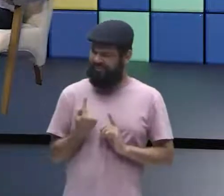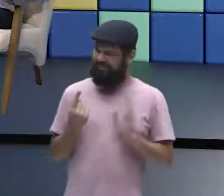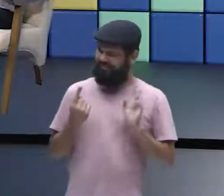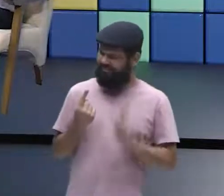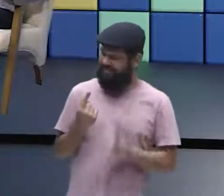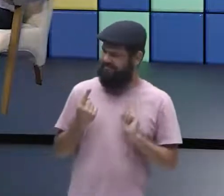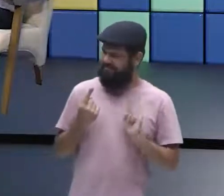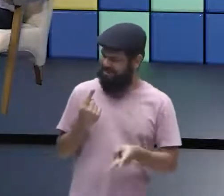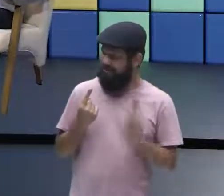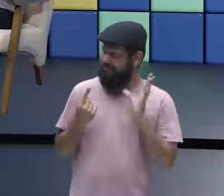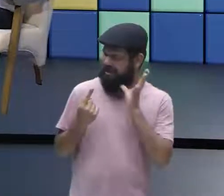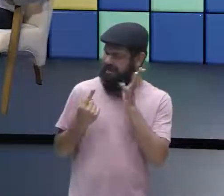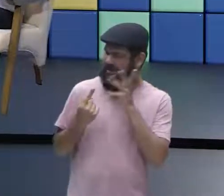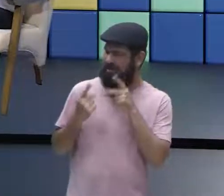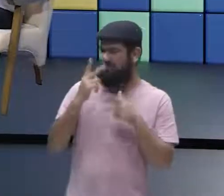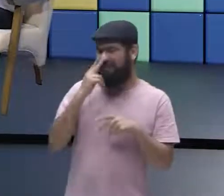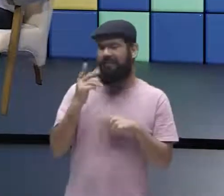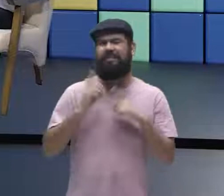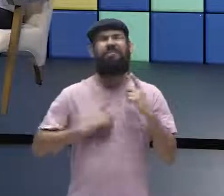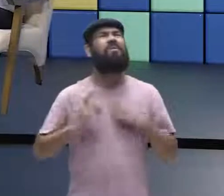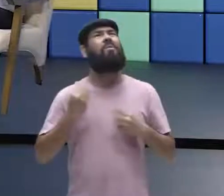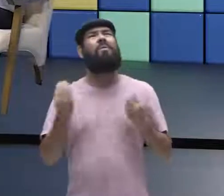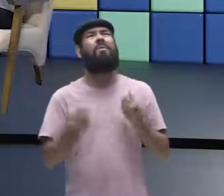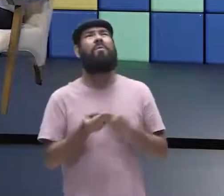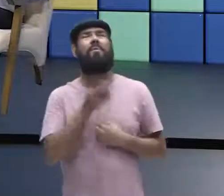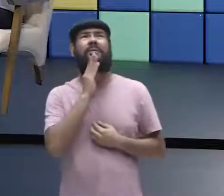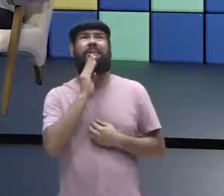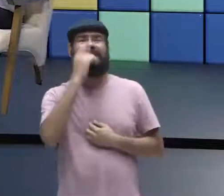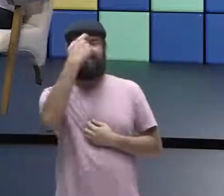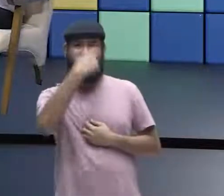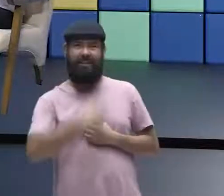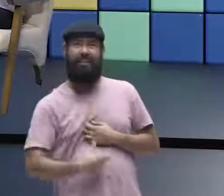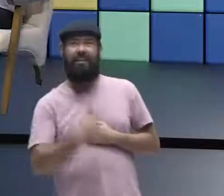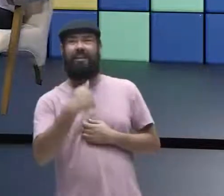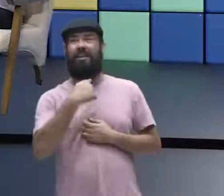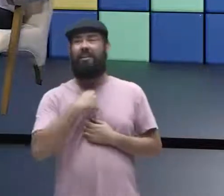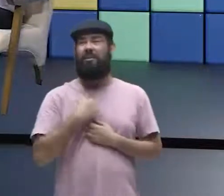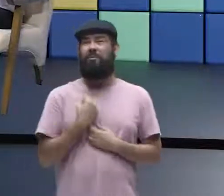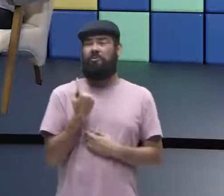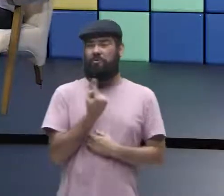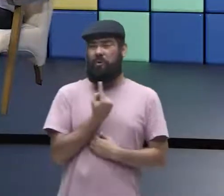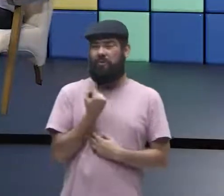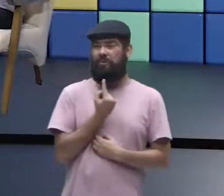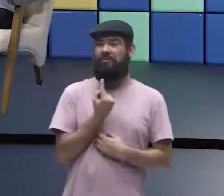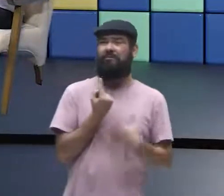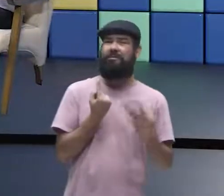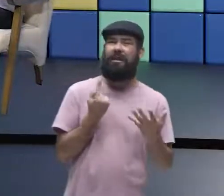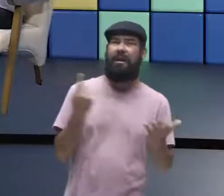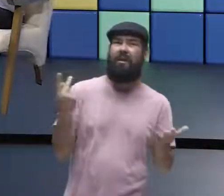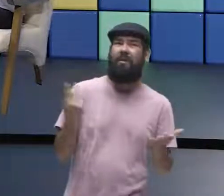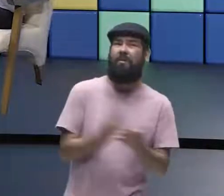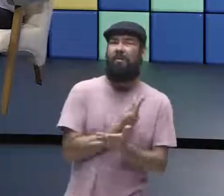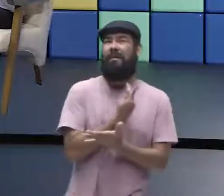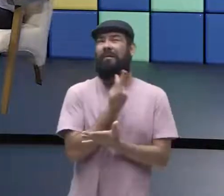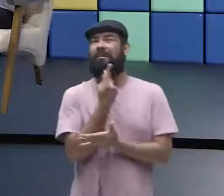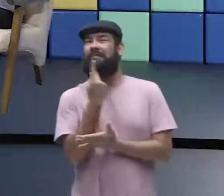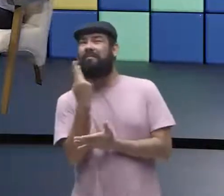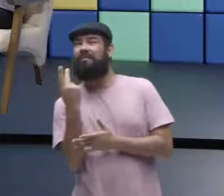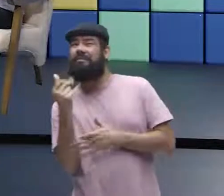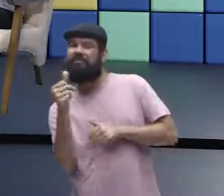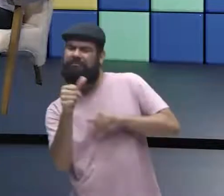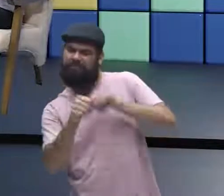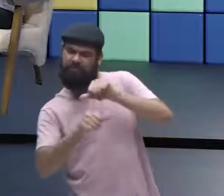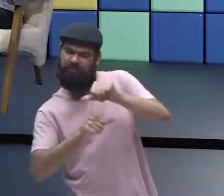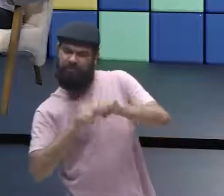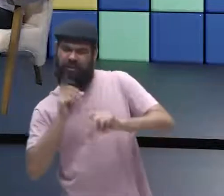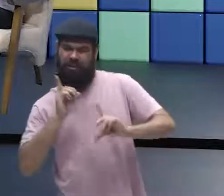só. E quando que a gente pode entender, Leilane, que essa solidão já está, assim, né, numa situação